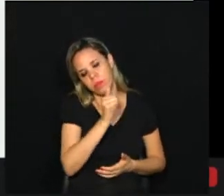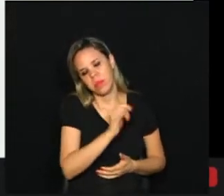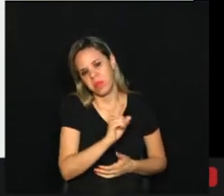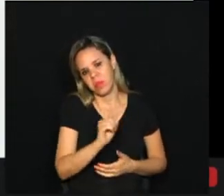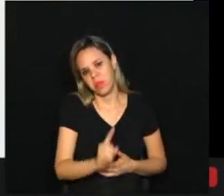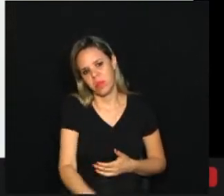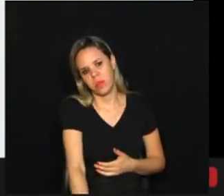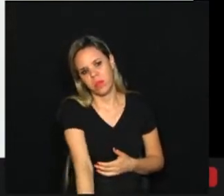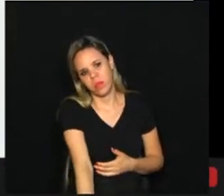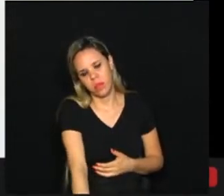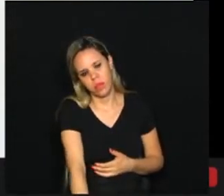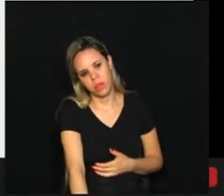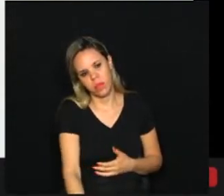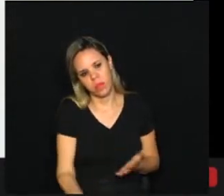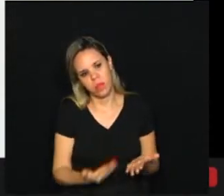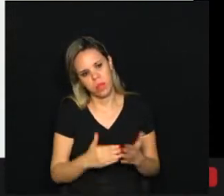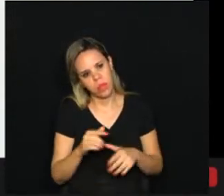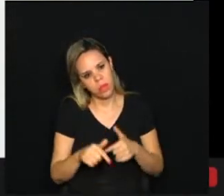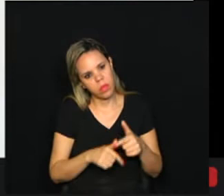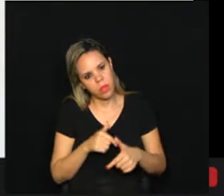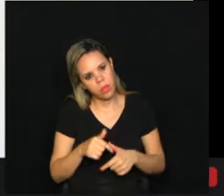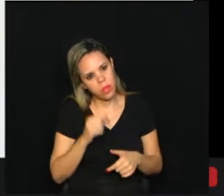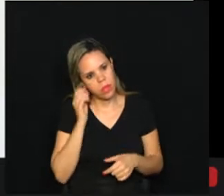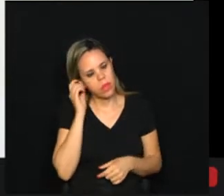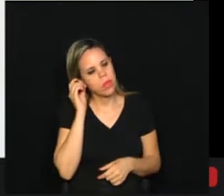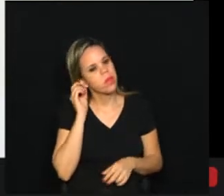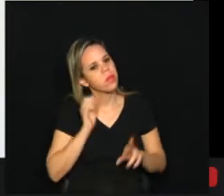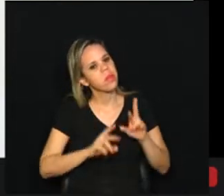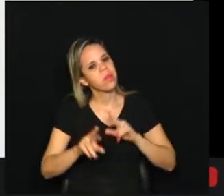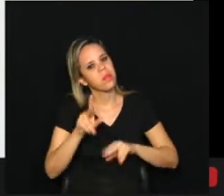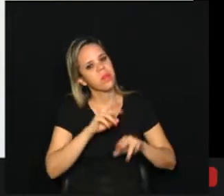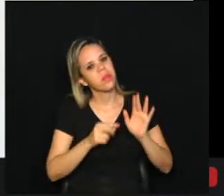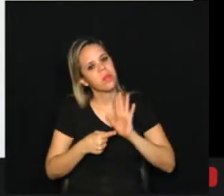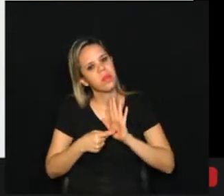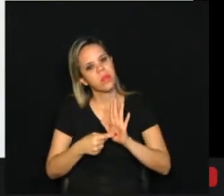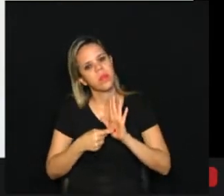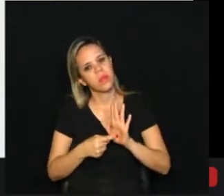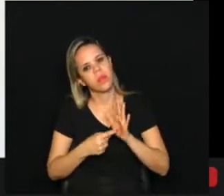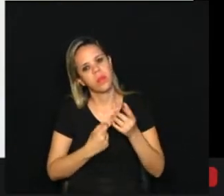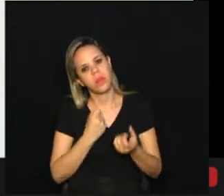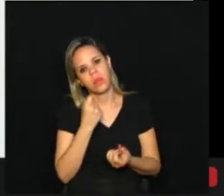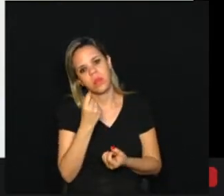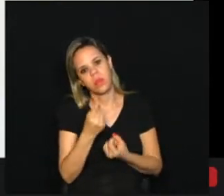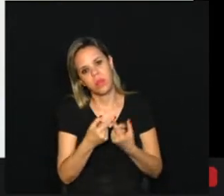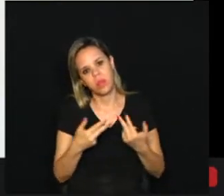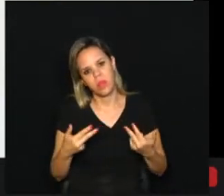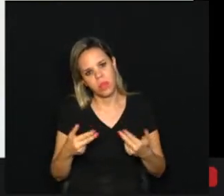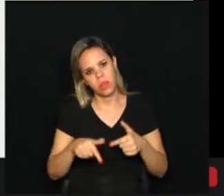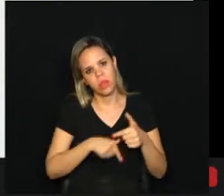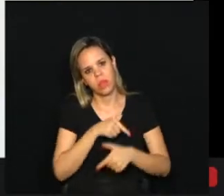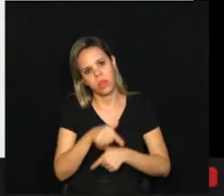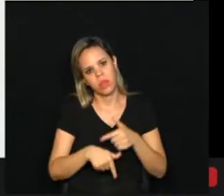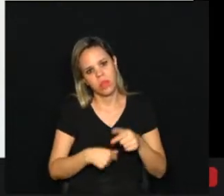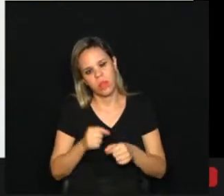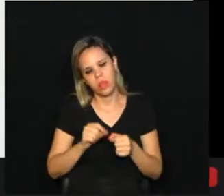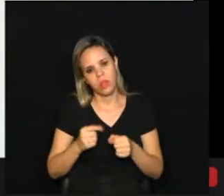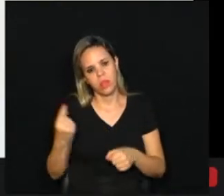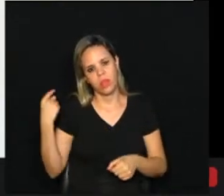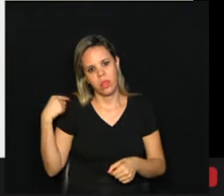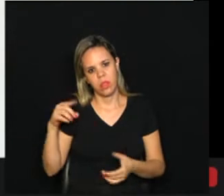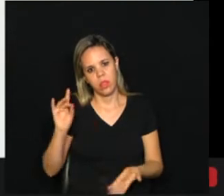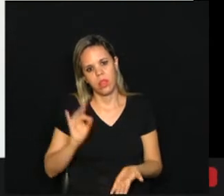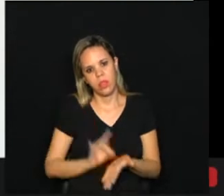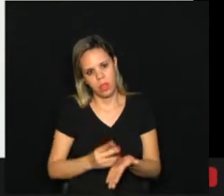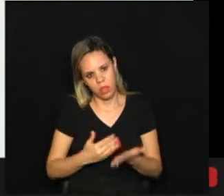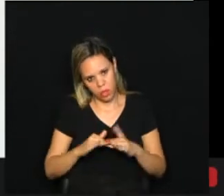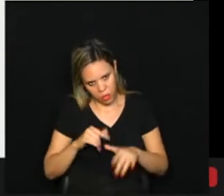que a escola trabalha com a diversidade, tentou mostrar alguns trabalhos que eles estavam fazendo. De fato, a